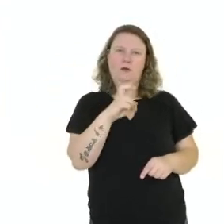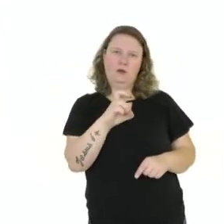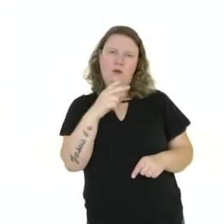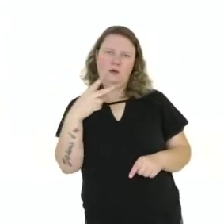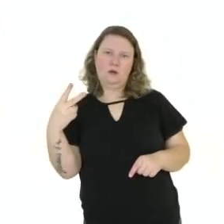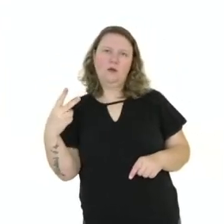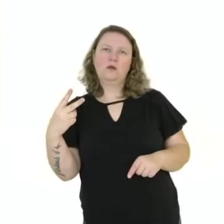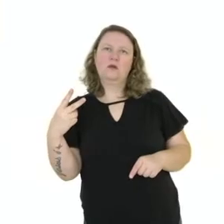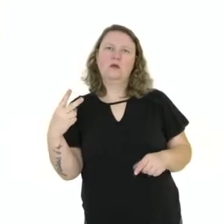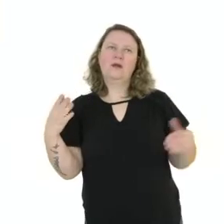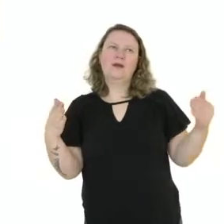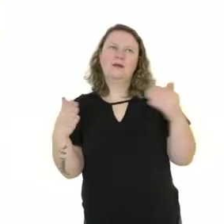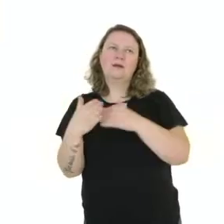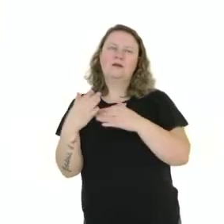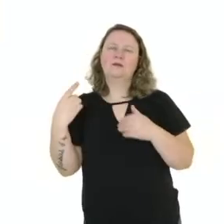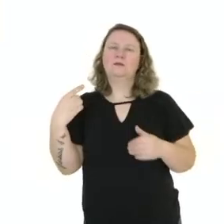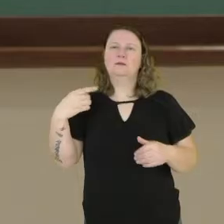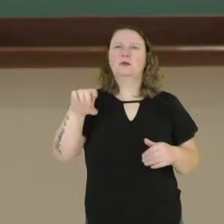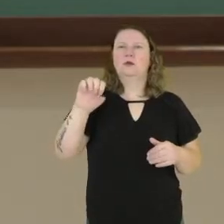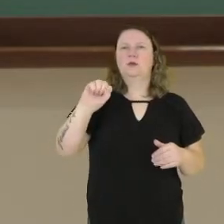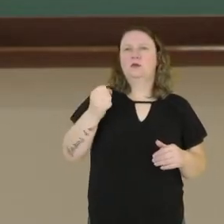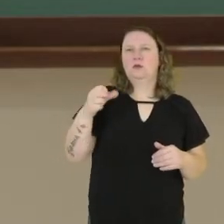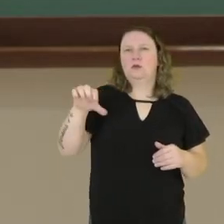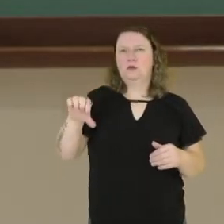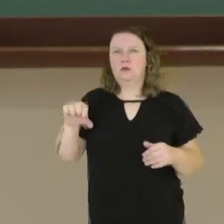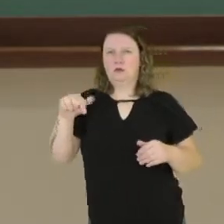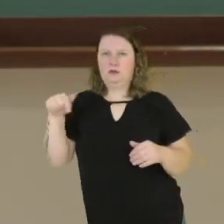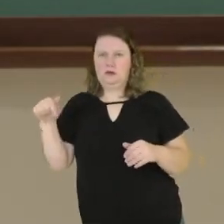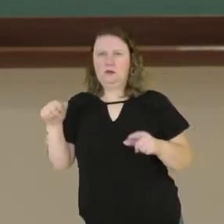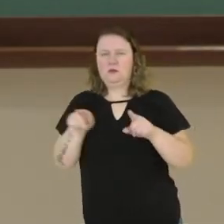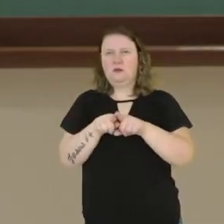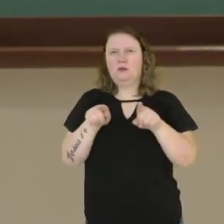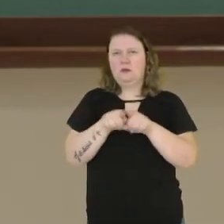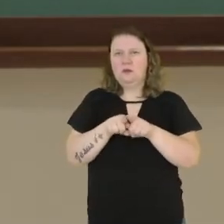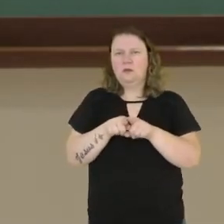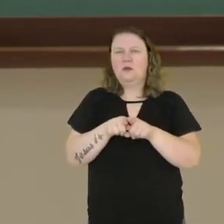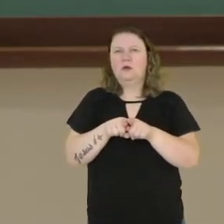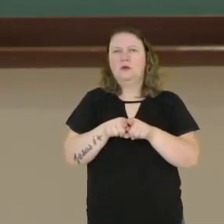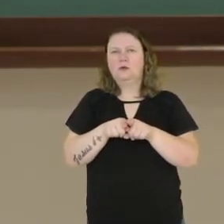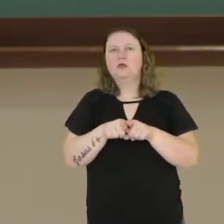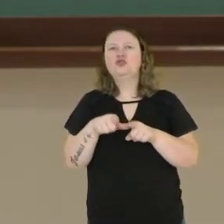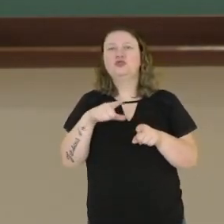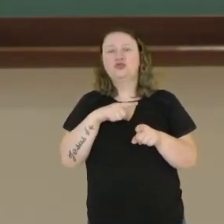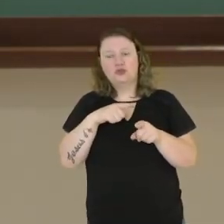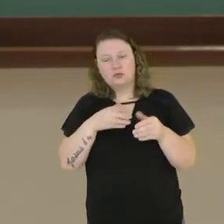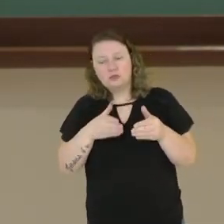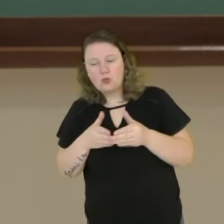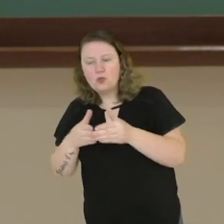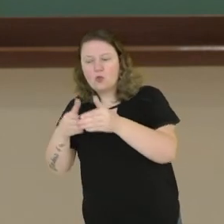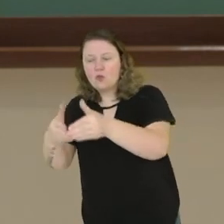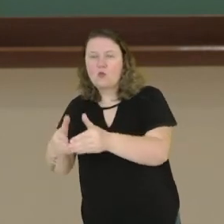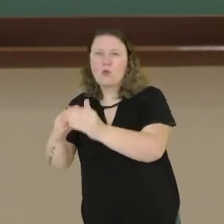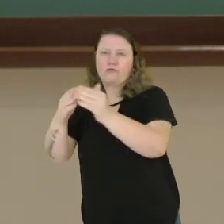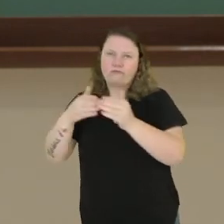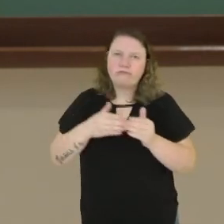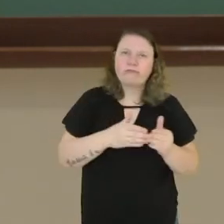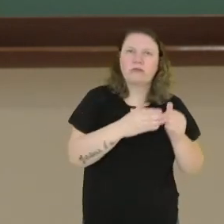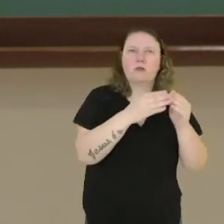da Marinha Imperial, que fazia então todo esse trabalho, né, intercalando entre os rios.